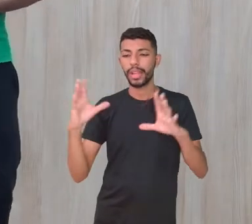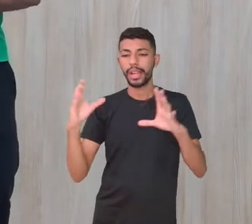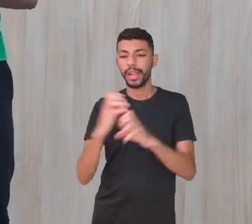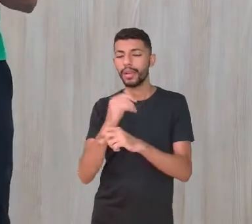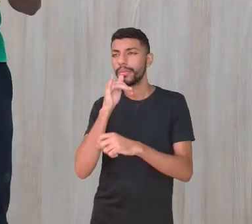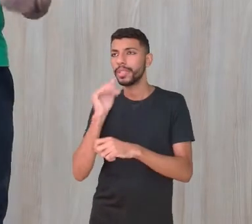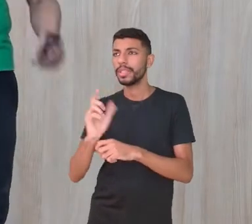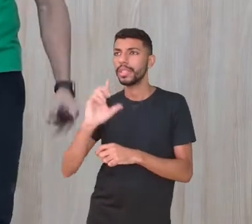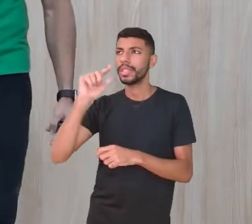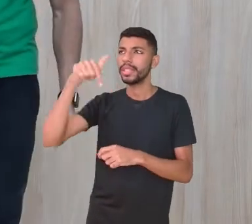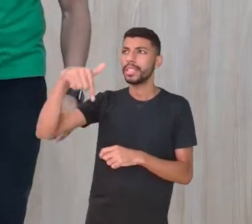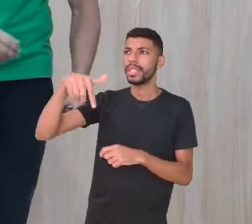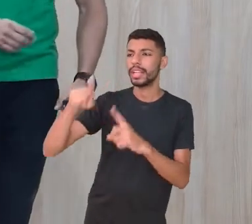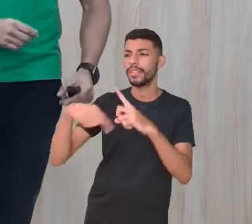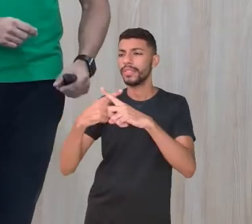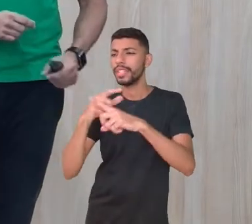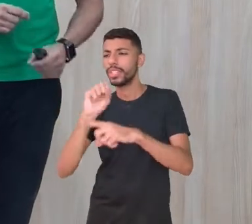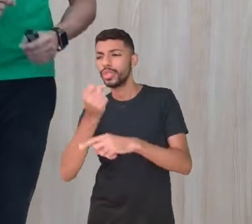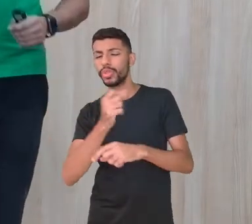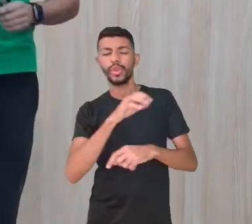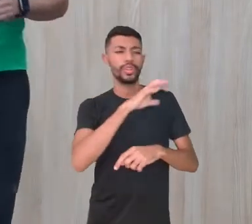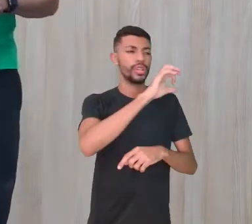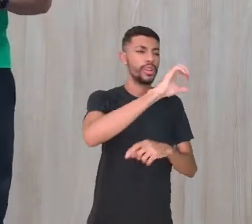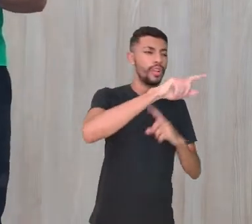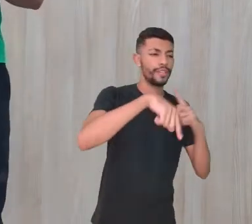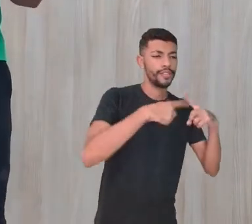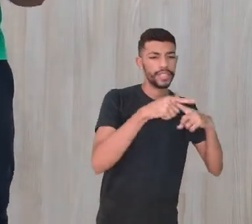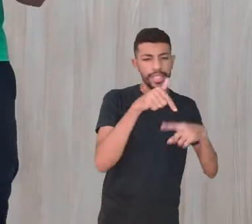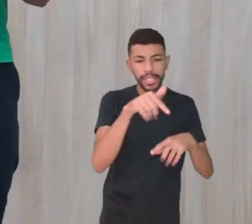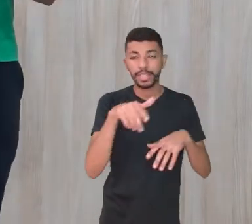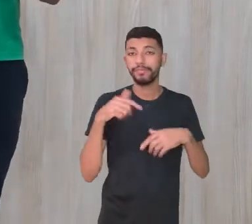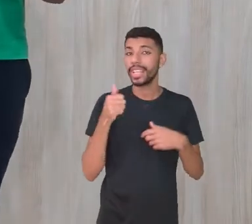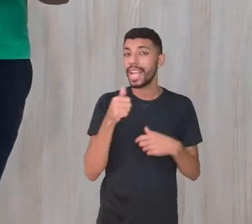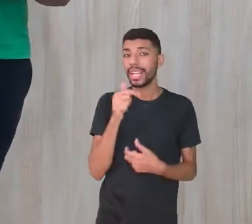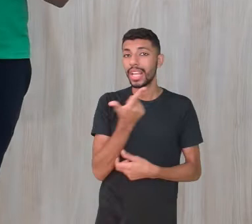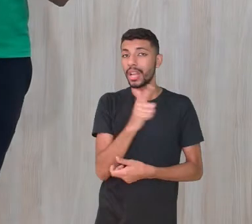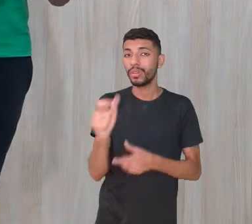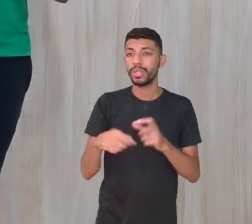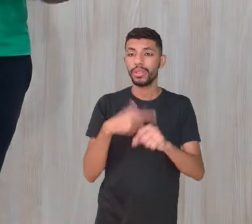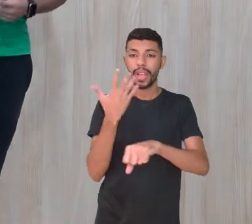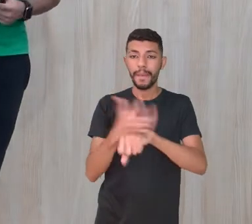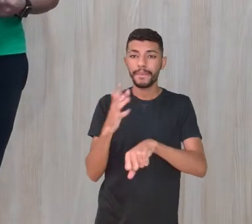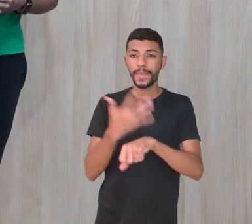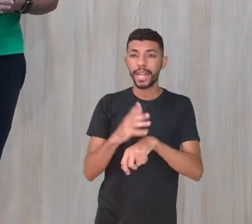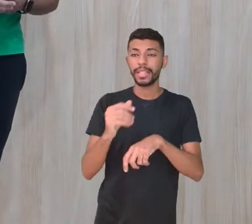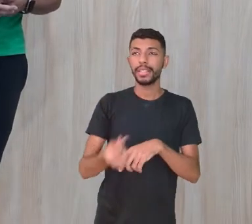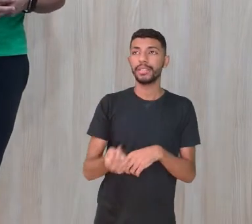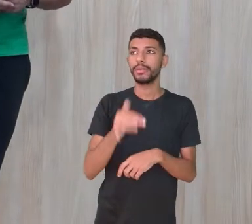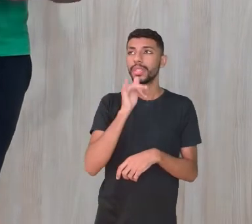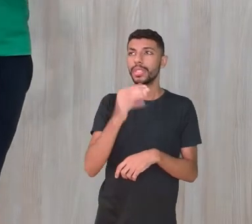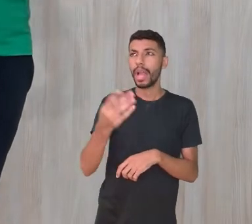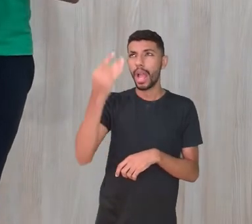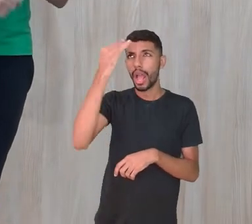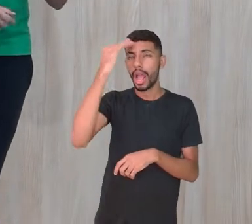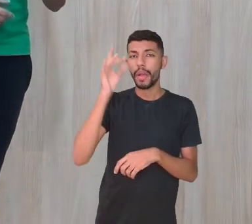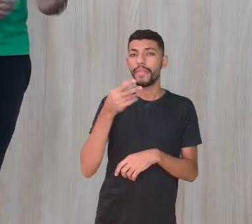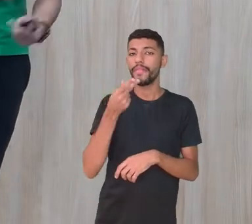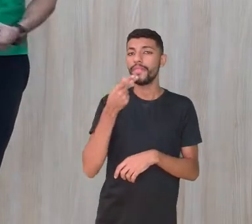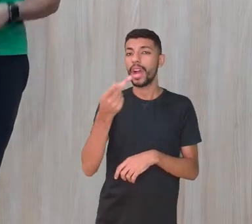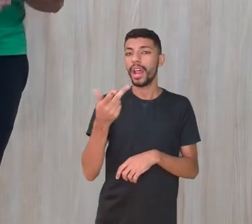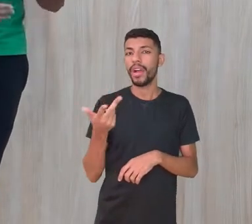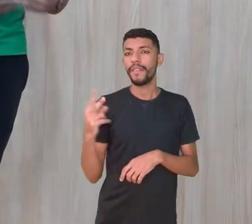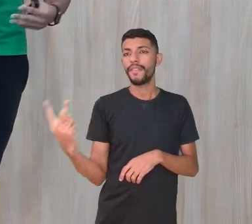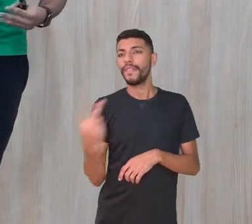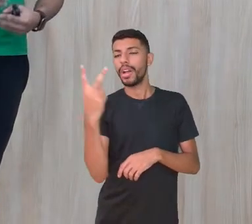8, 9 vezes 7. Então você ainda não tem aquela prática de dizer de cabecinha aí quanto é o valor. Mas conforme você